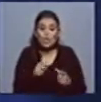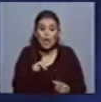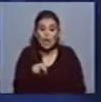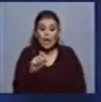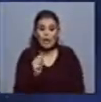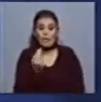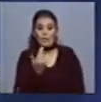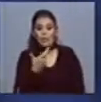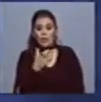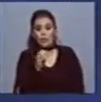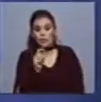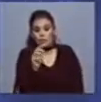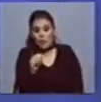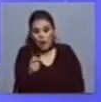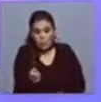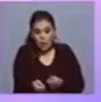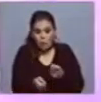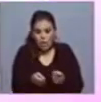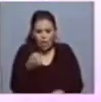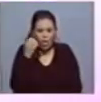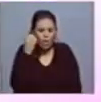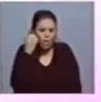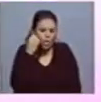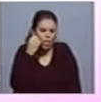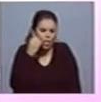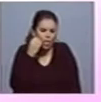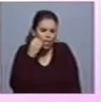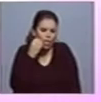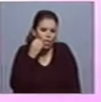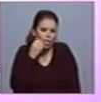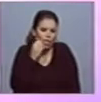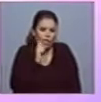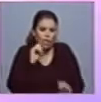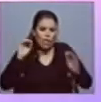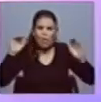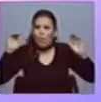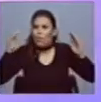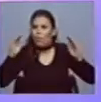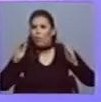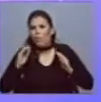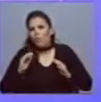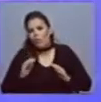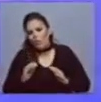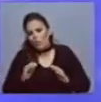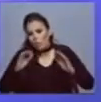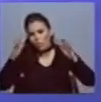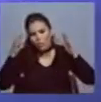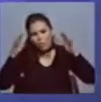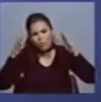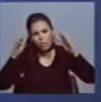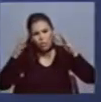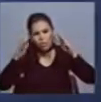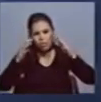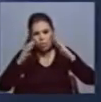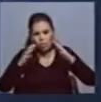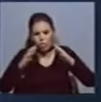ao longo do tempo, muito lentamente, começam a decair gravitacionalmente. Começam a fazer órbitas cada